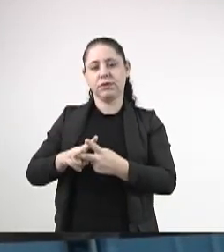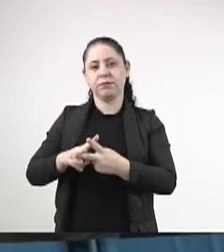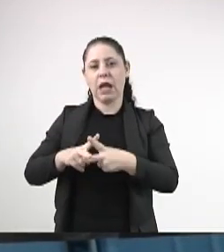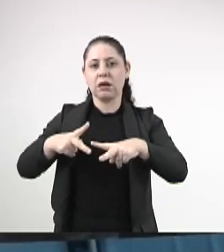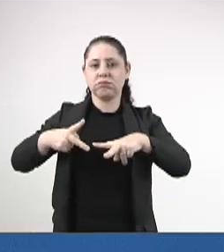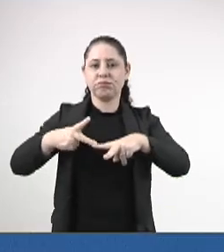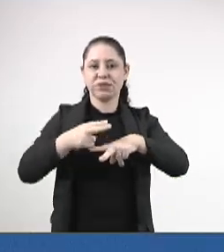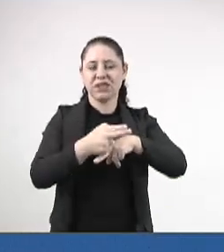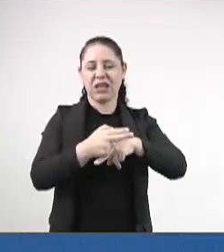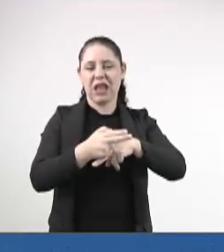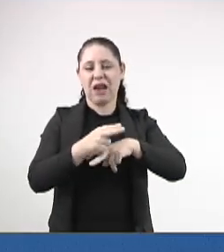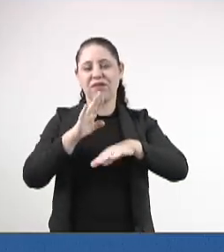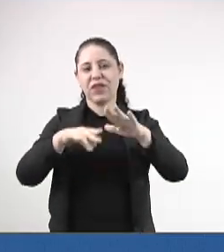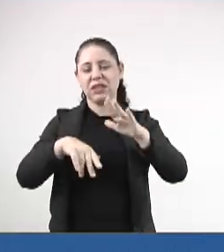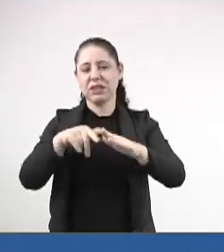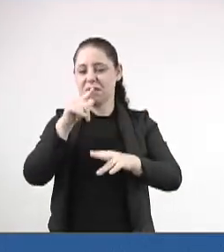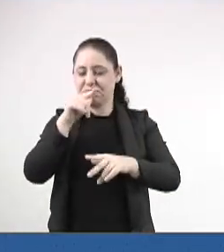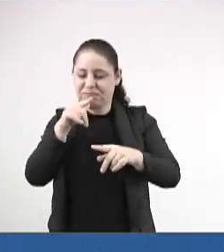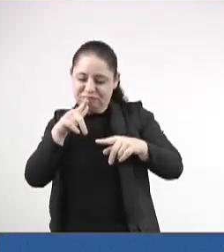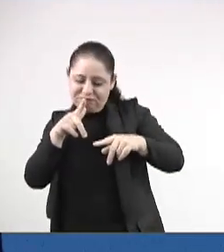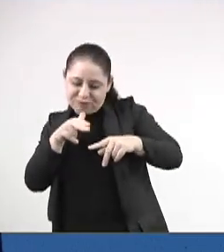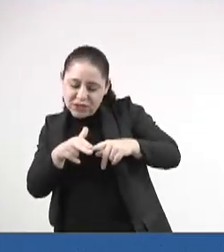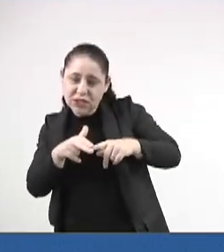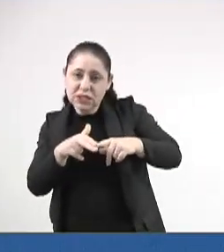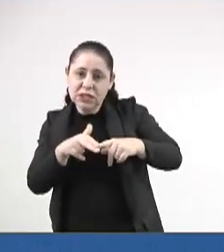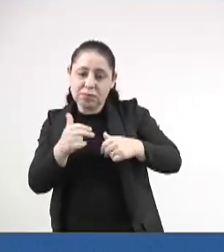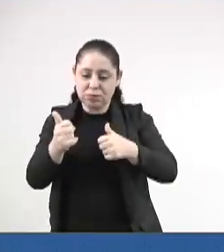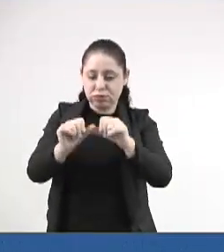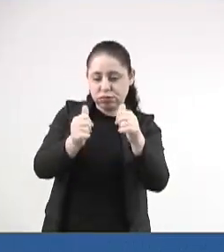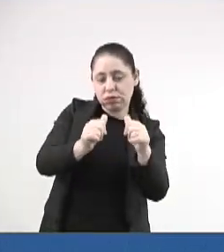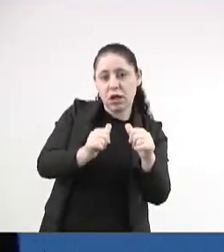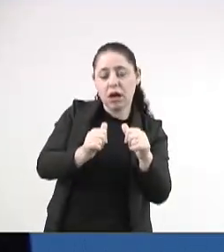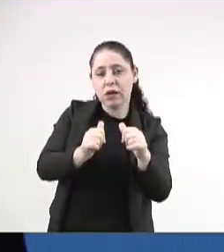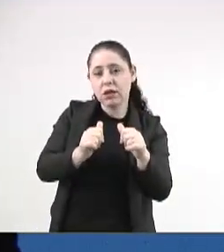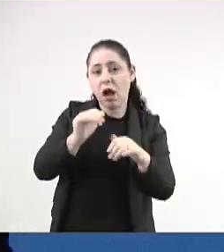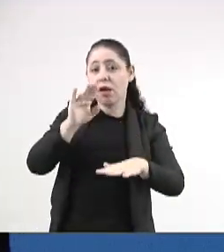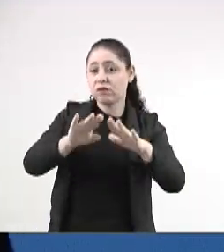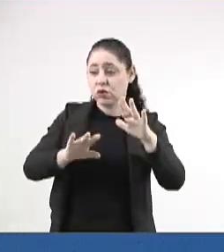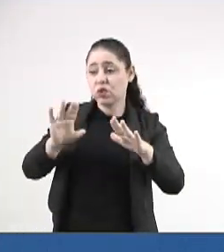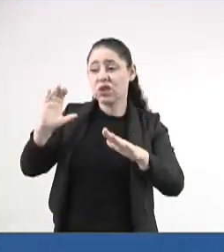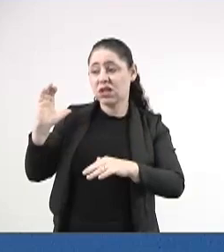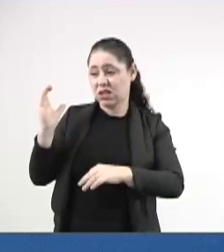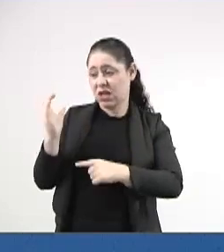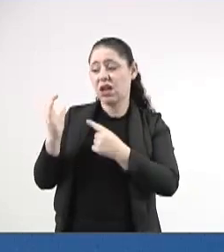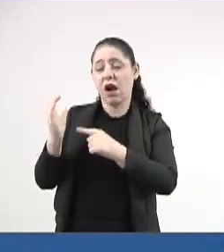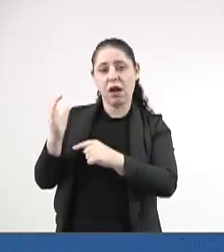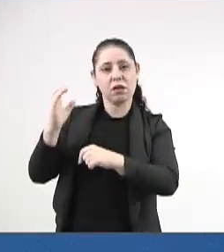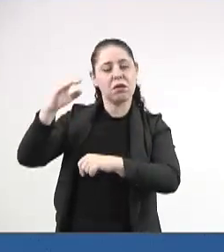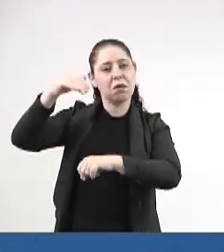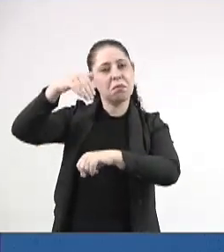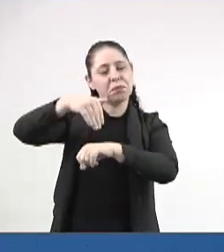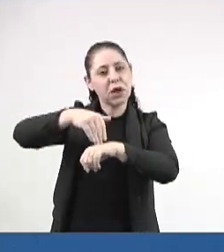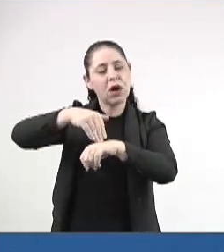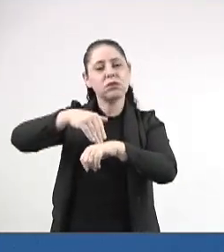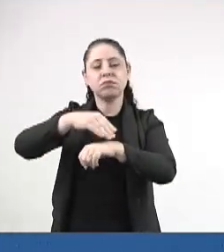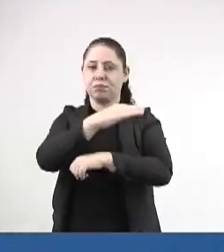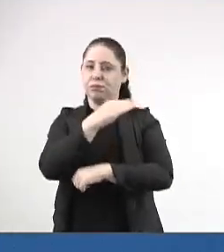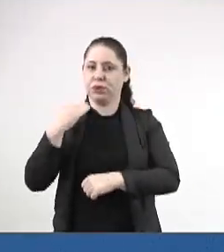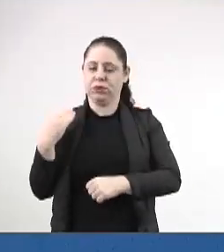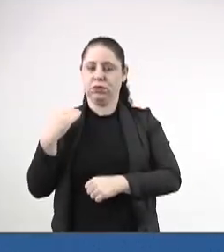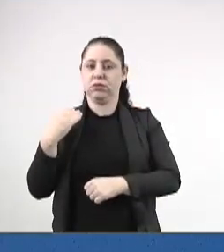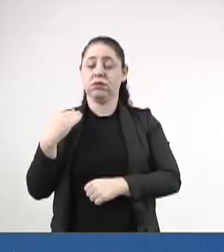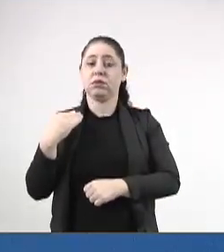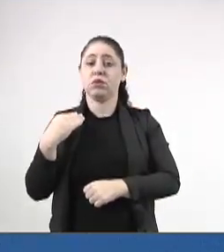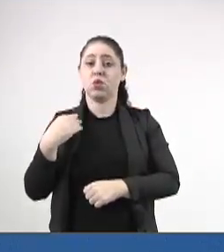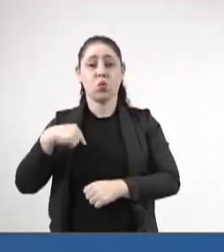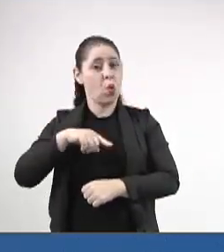química. Nós defendemos, para dependendo das atrocidades que eles cometam, pena de morte para esses vagabundos. Então